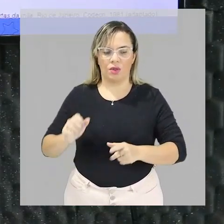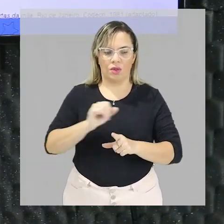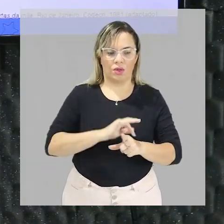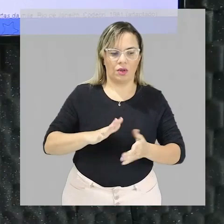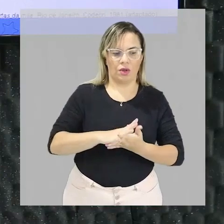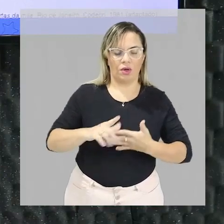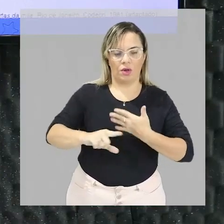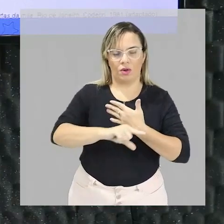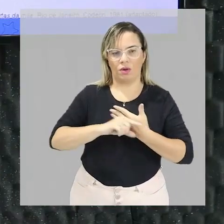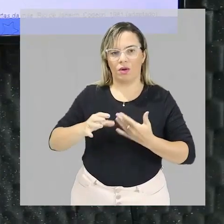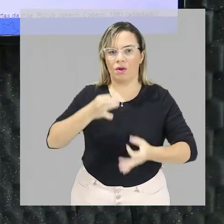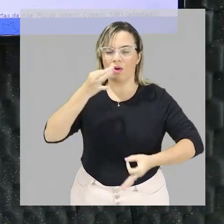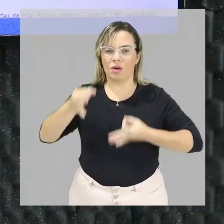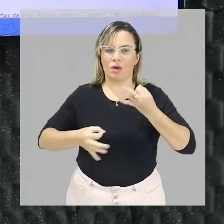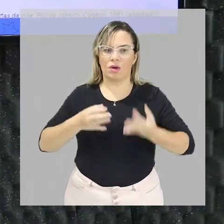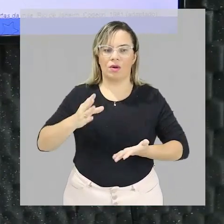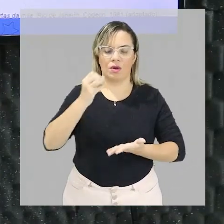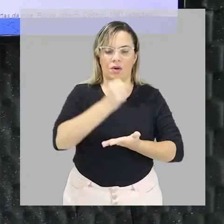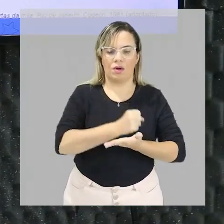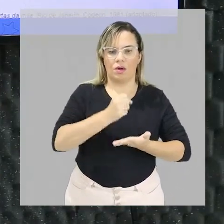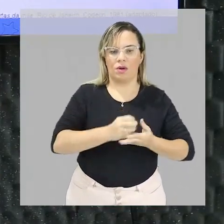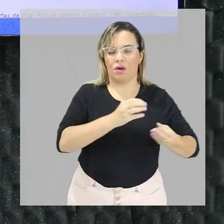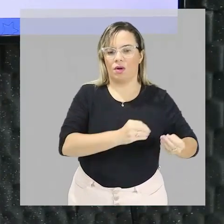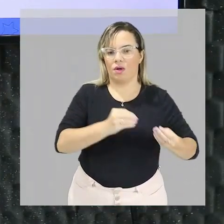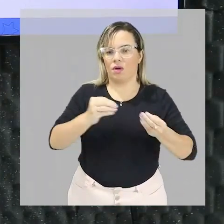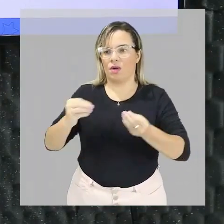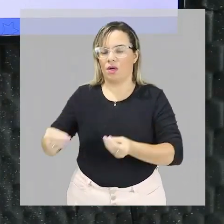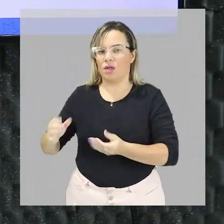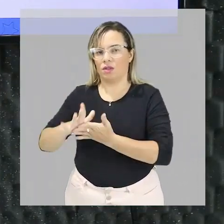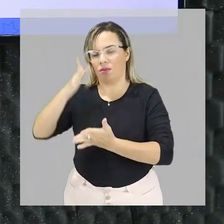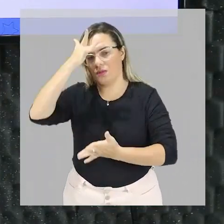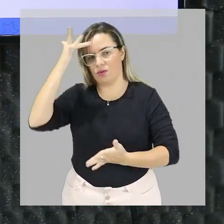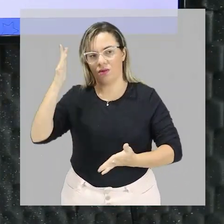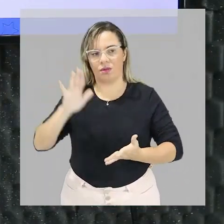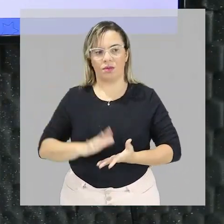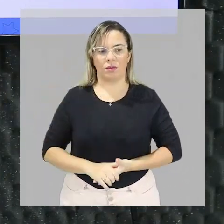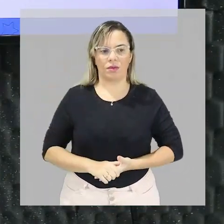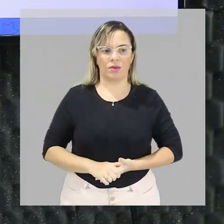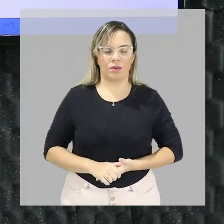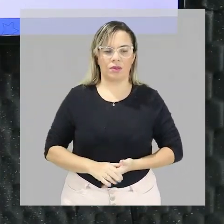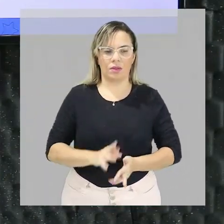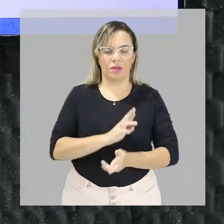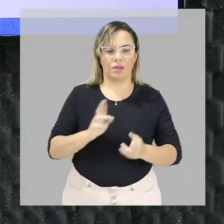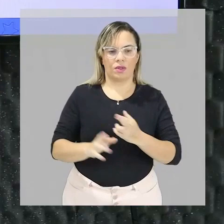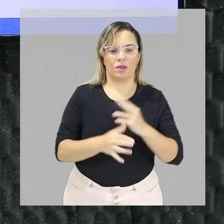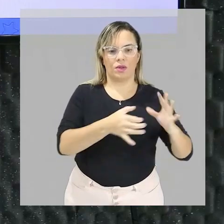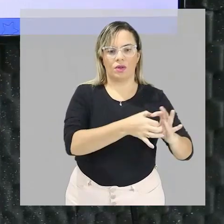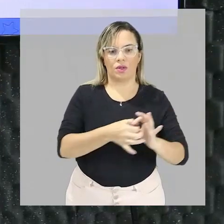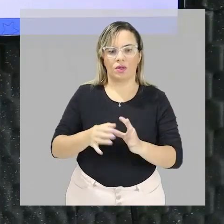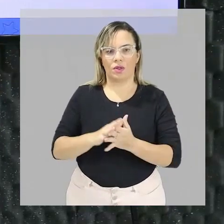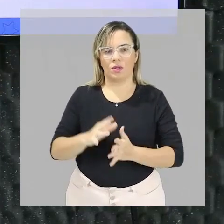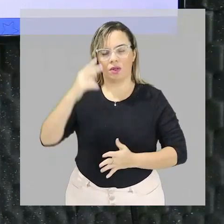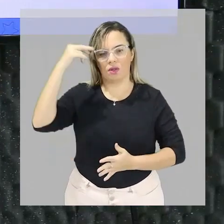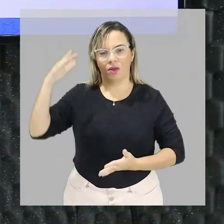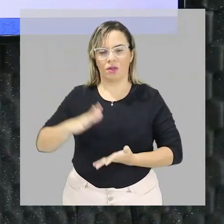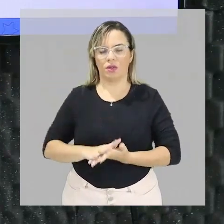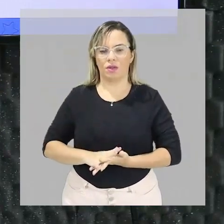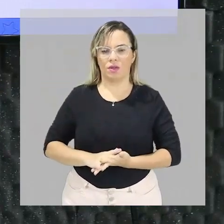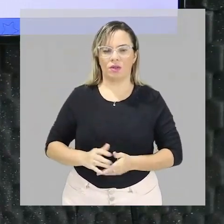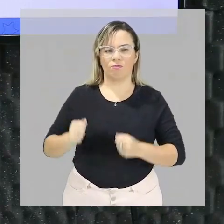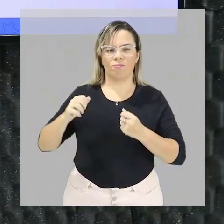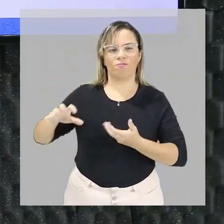Vou devolver o passaporte a esses personagens. No referido contexto histórico,